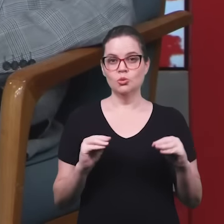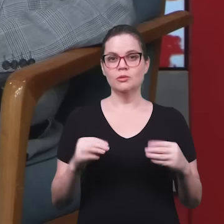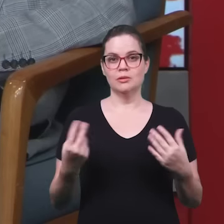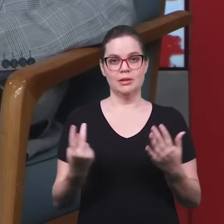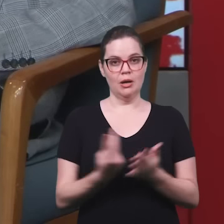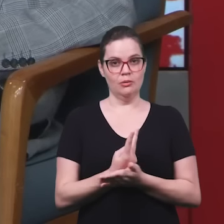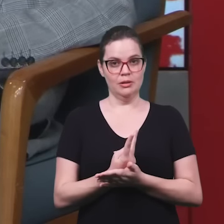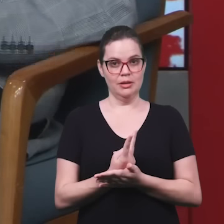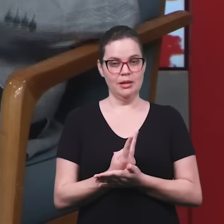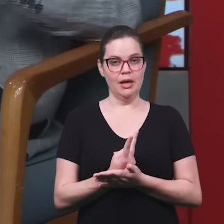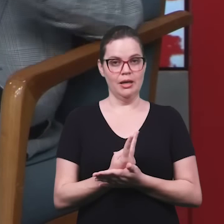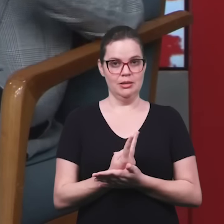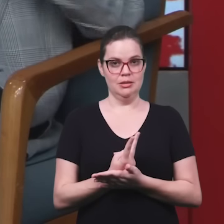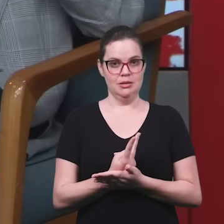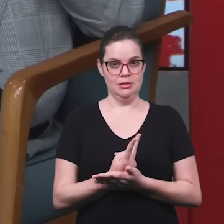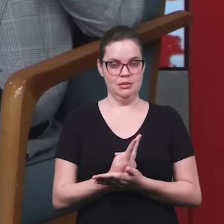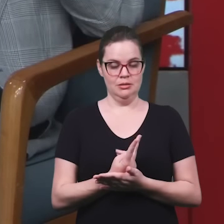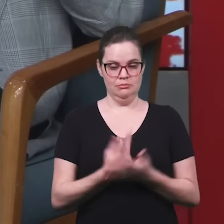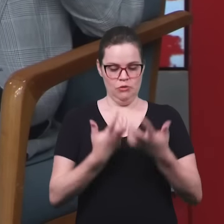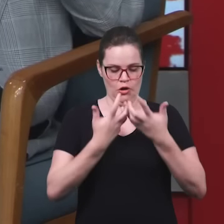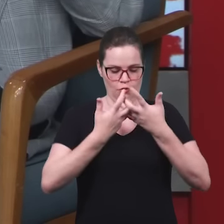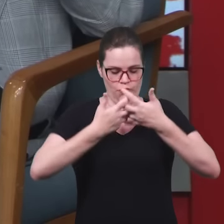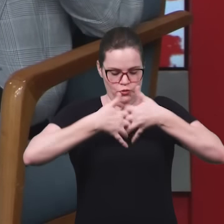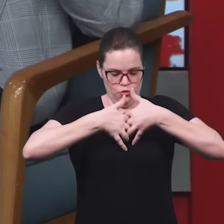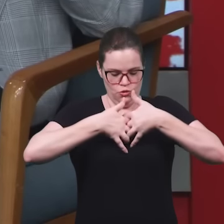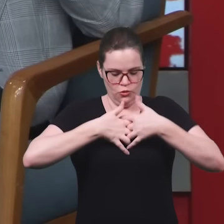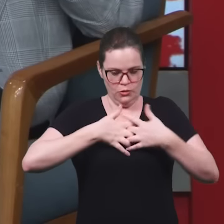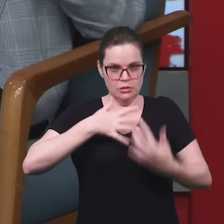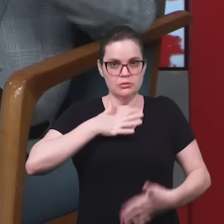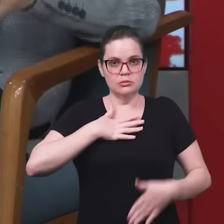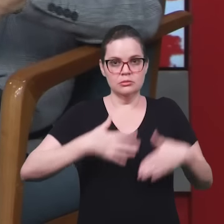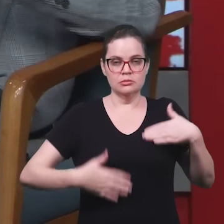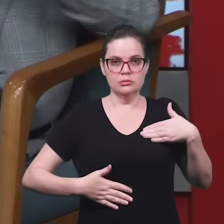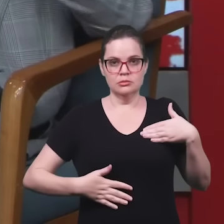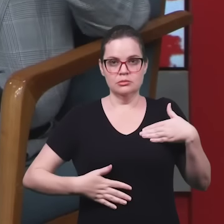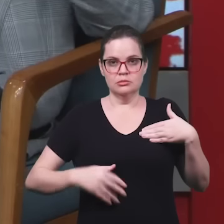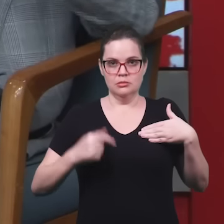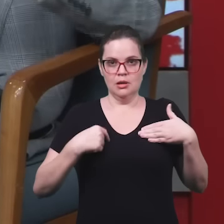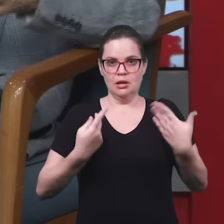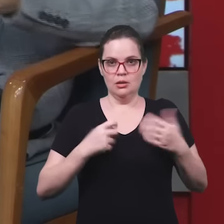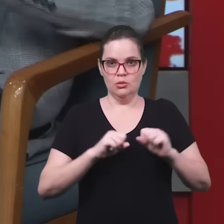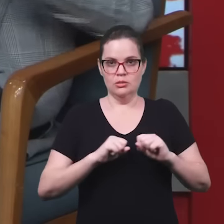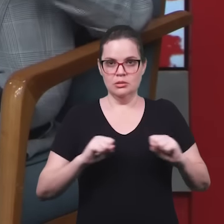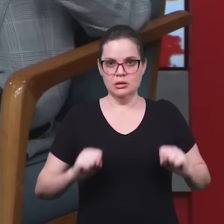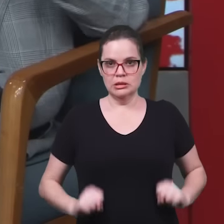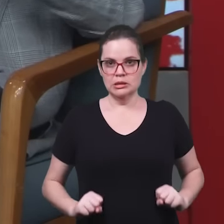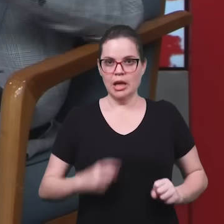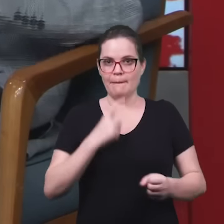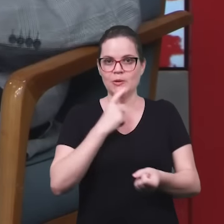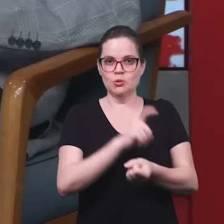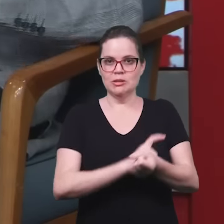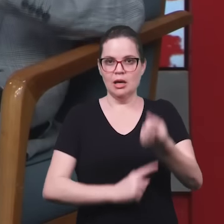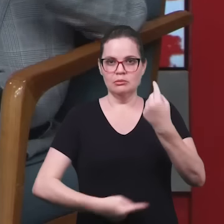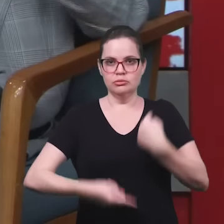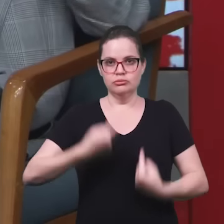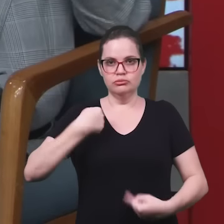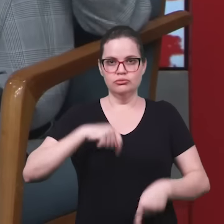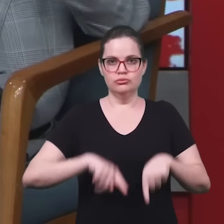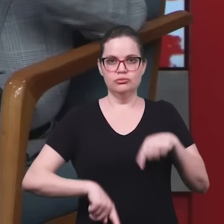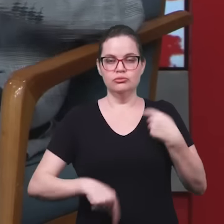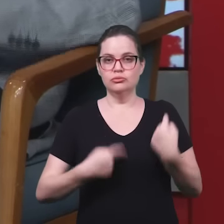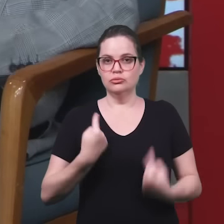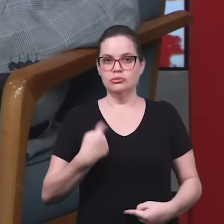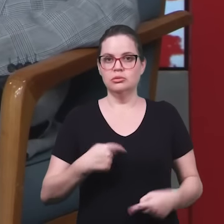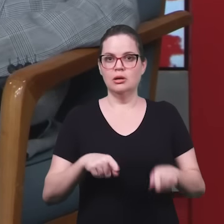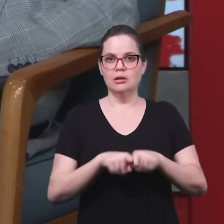do corpo, há uma importância muito grande, né, do sistema circulatório do sangue e